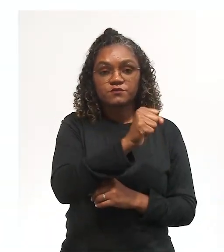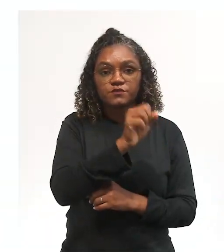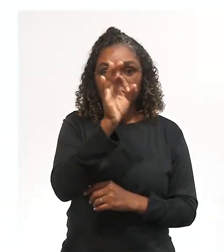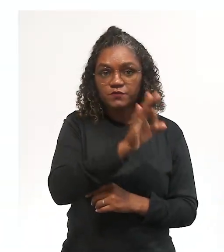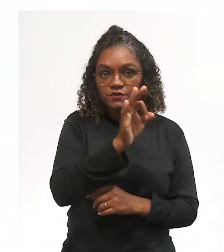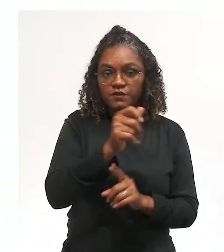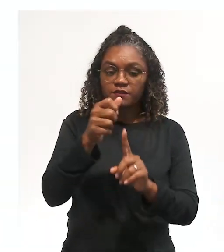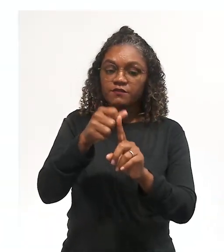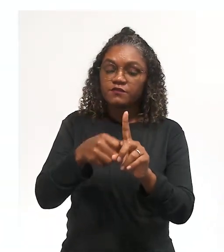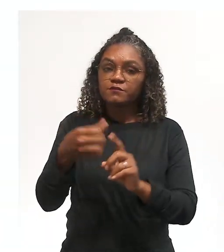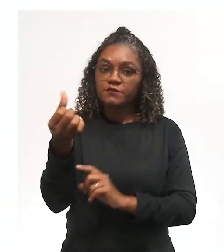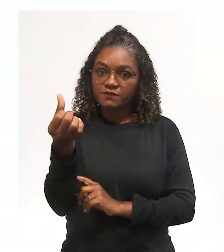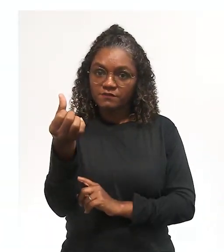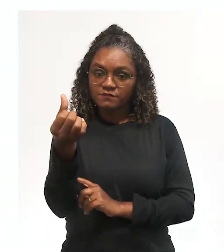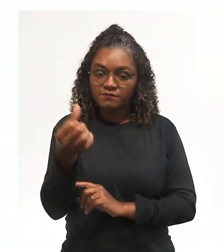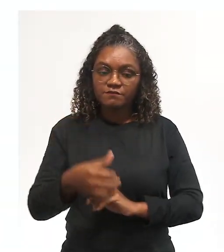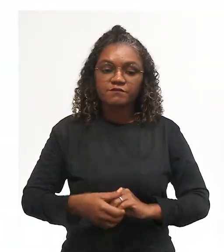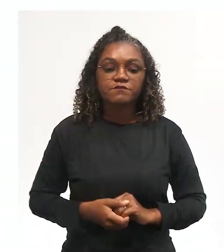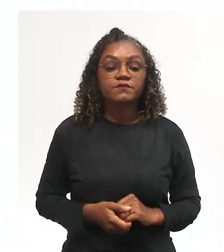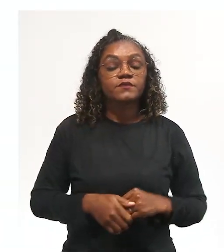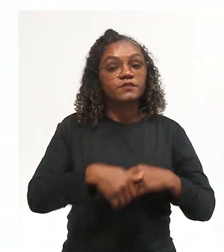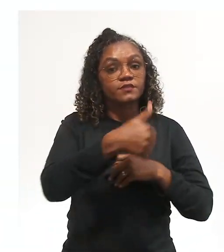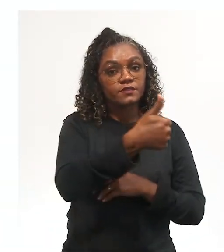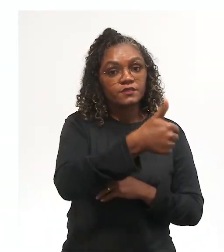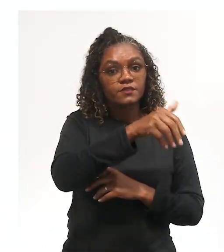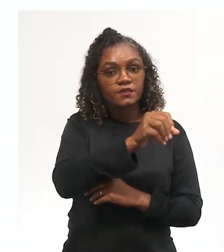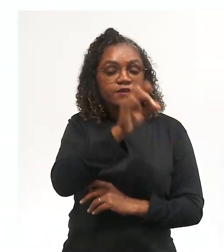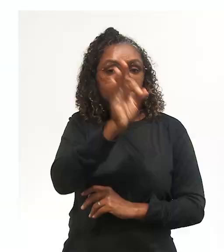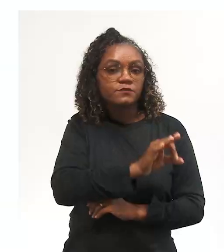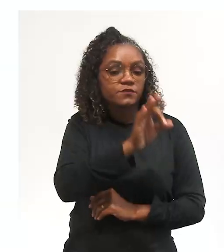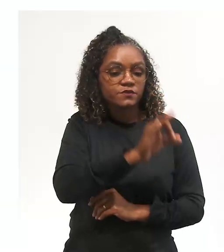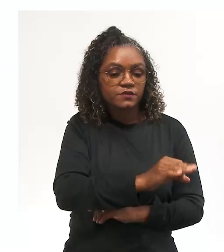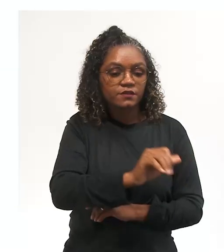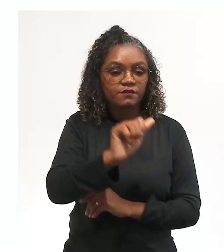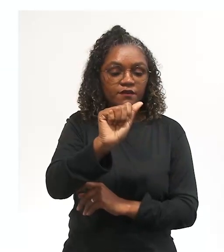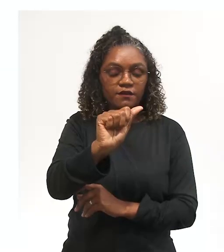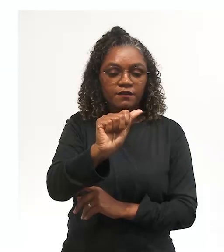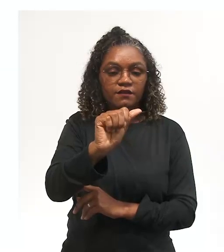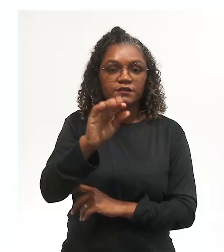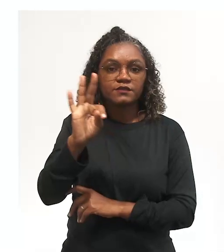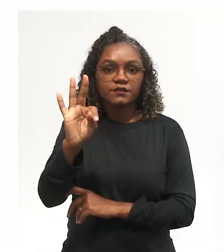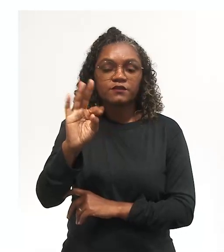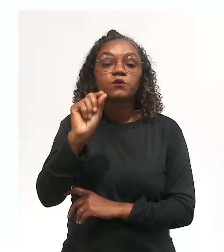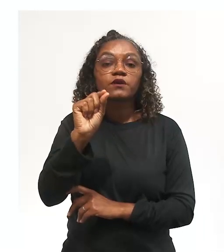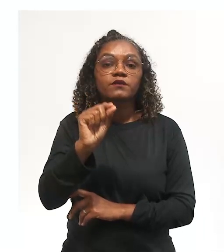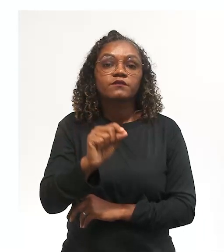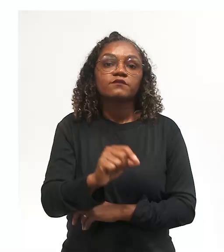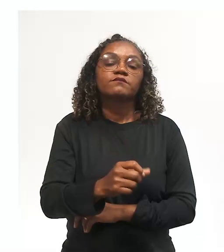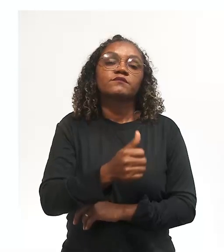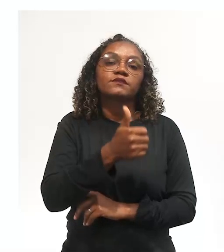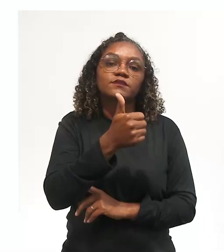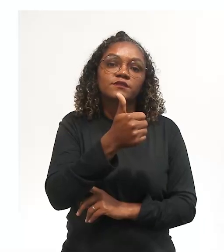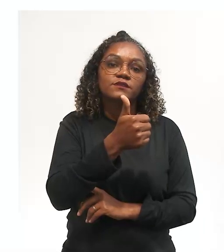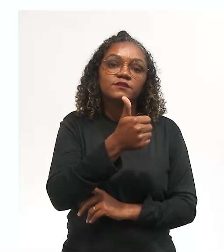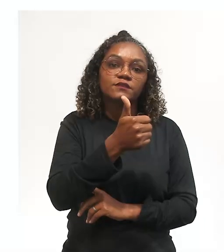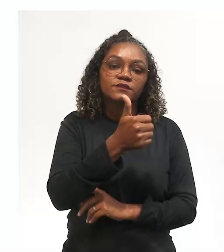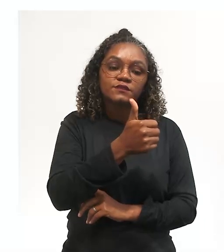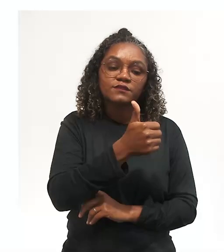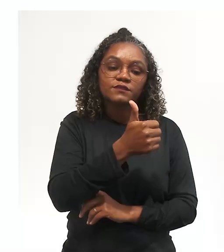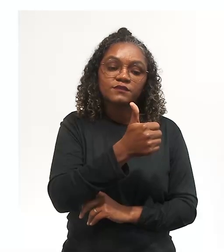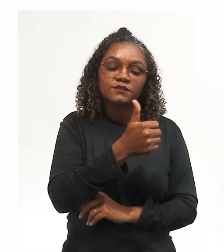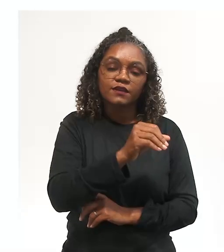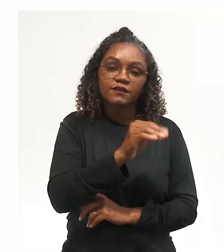10% AT. O que é esse AT? É 10% ao trimestre. AB, o que é AB para